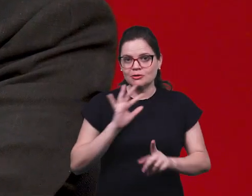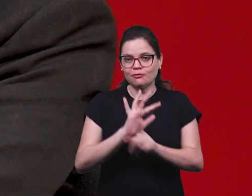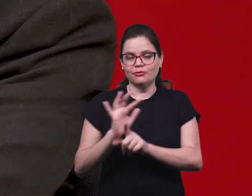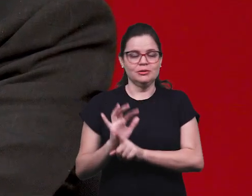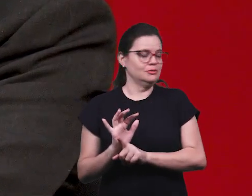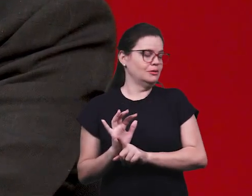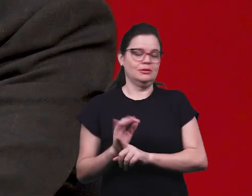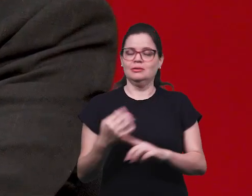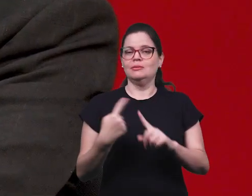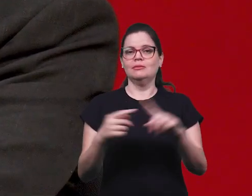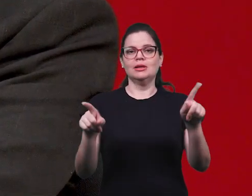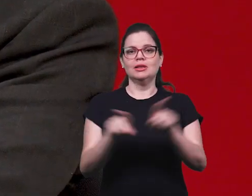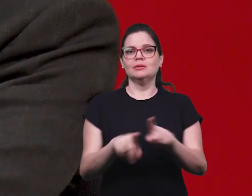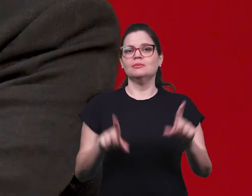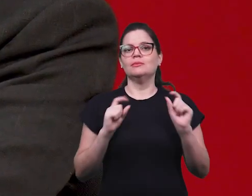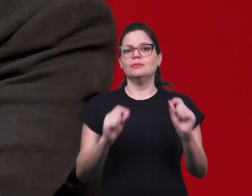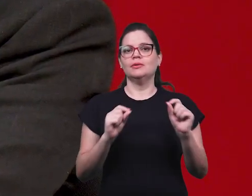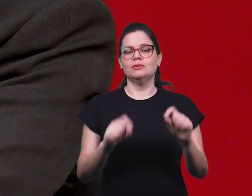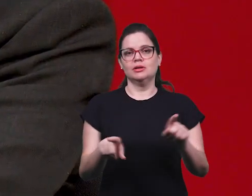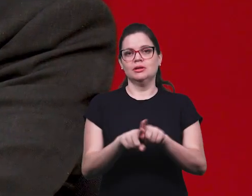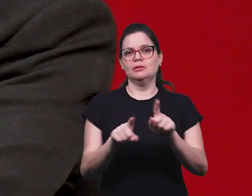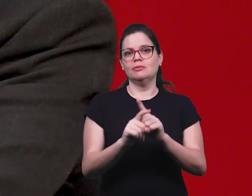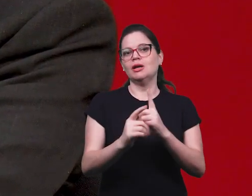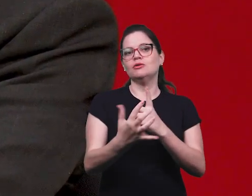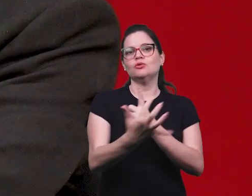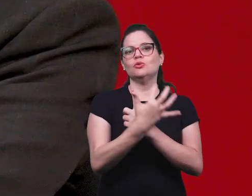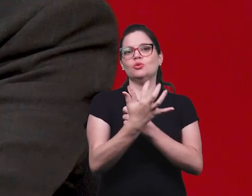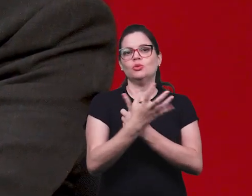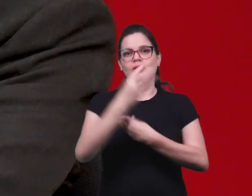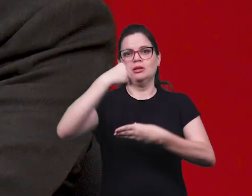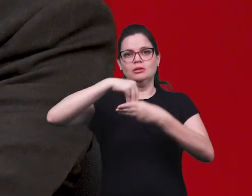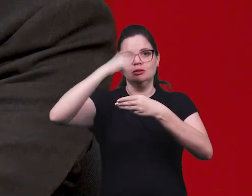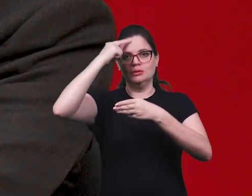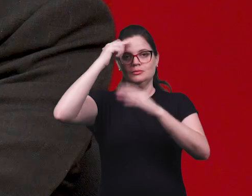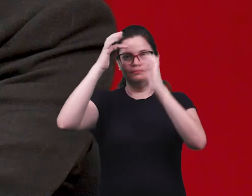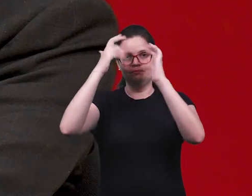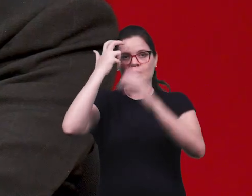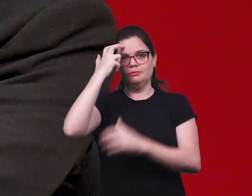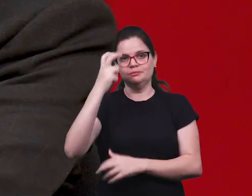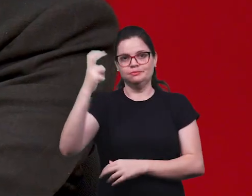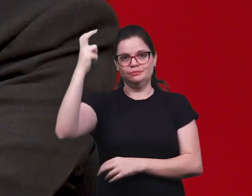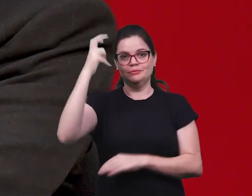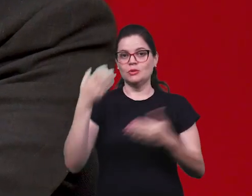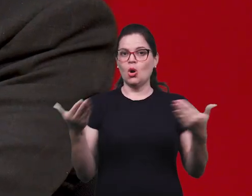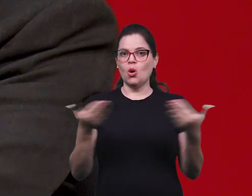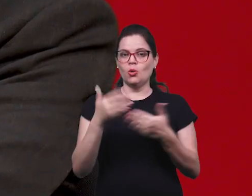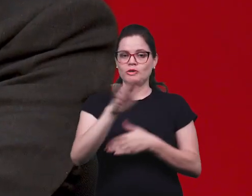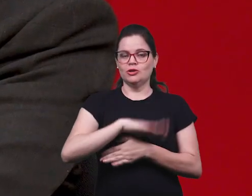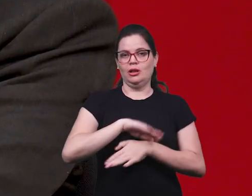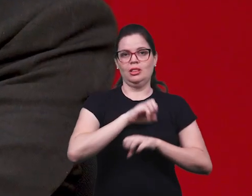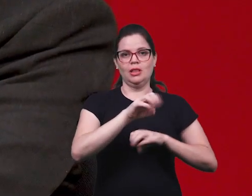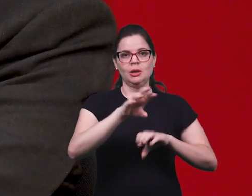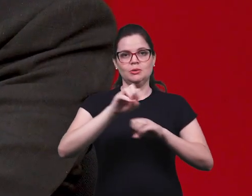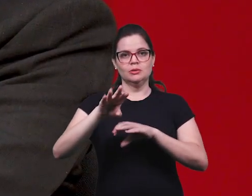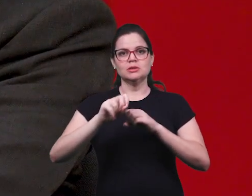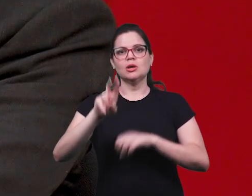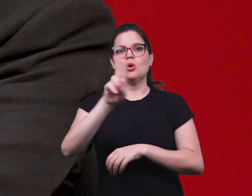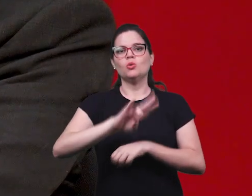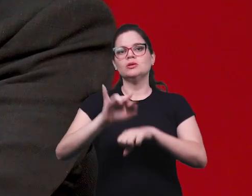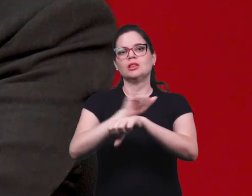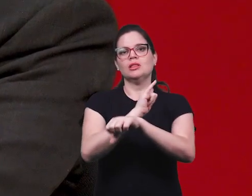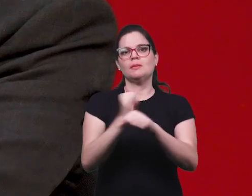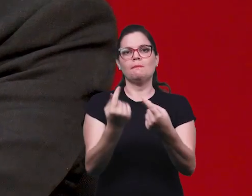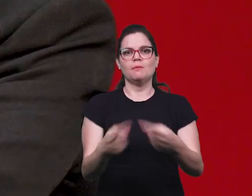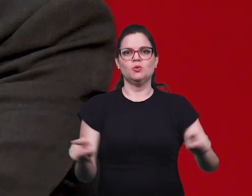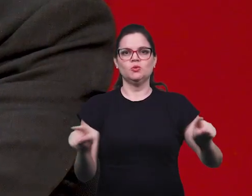por exemplo, também na própria influência intelectual, né? Hoje a educação usa muito da musicalização